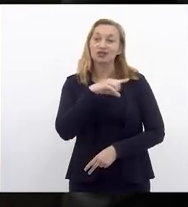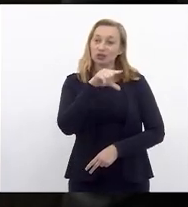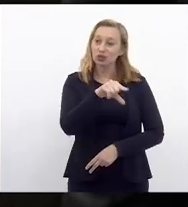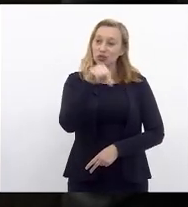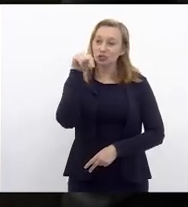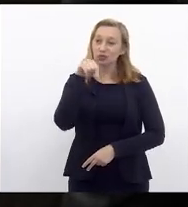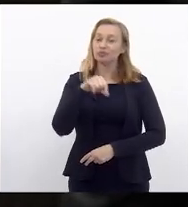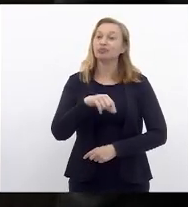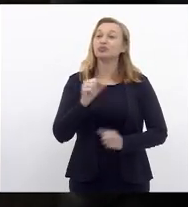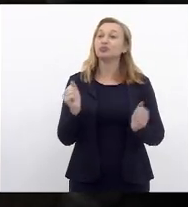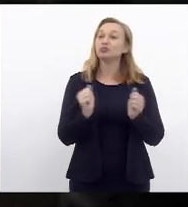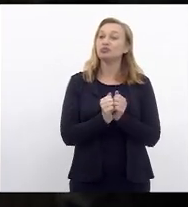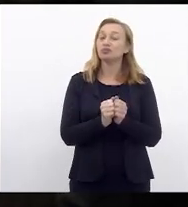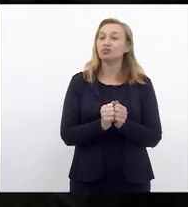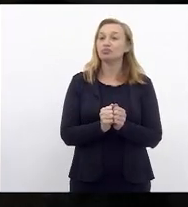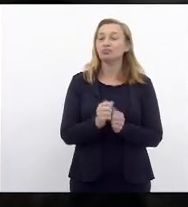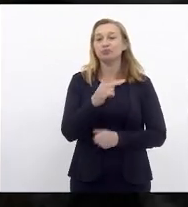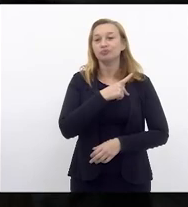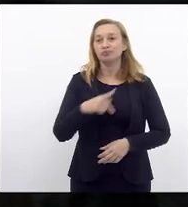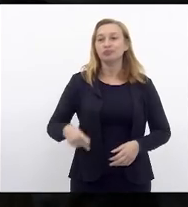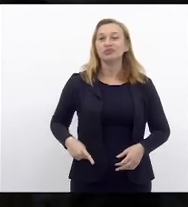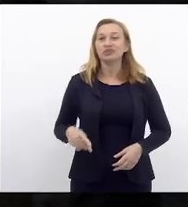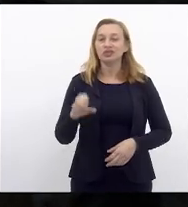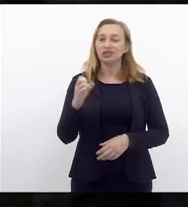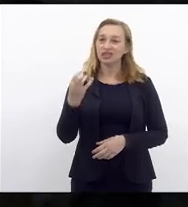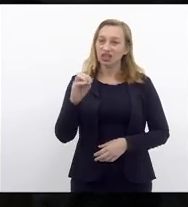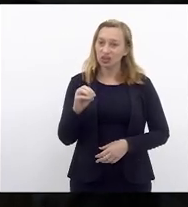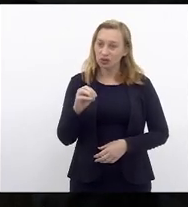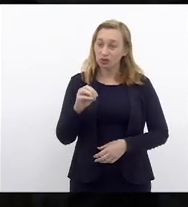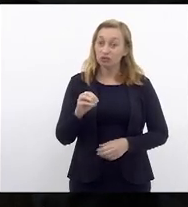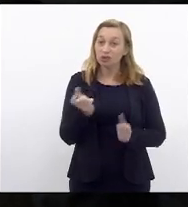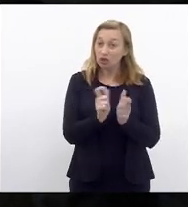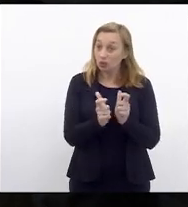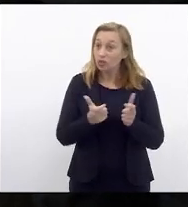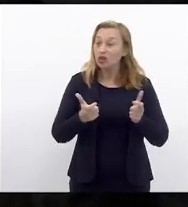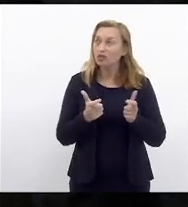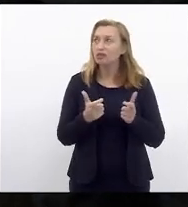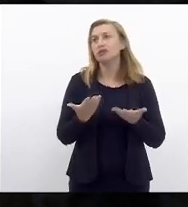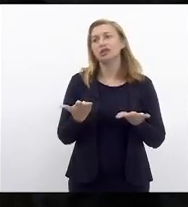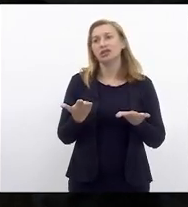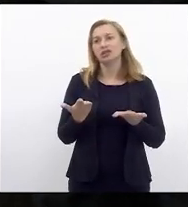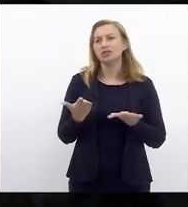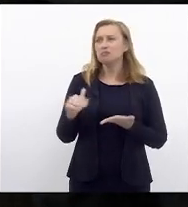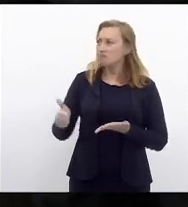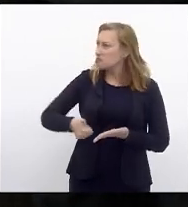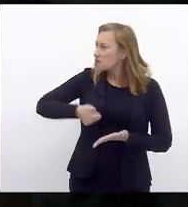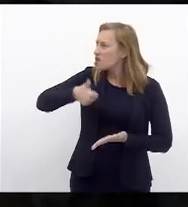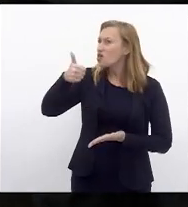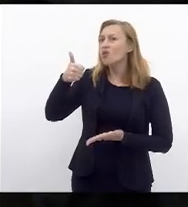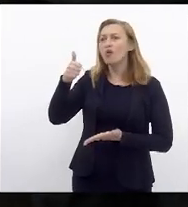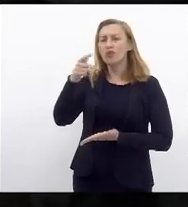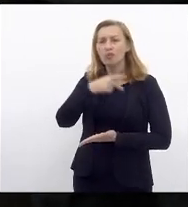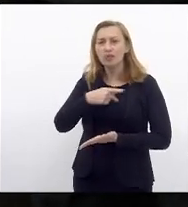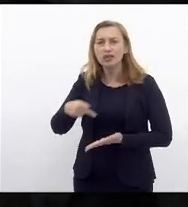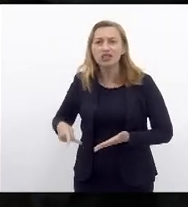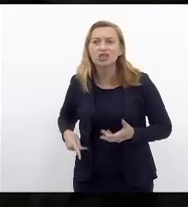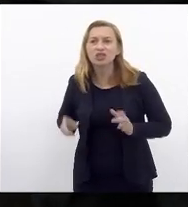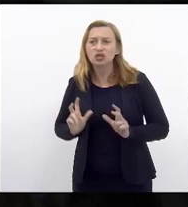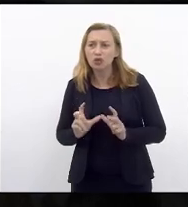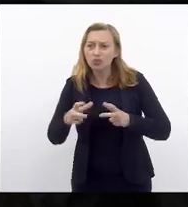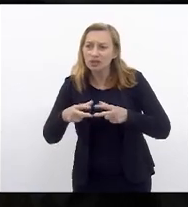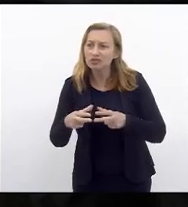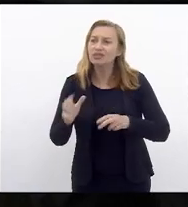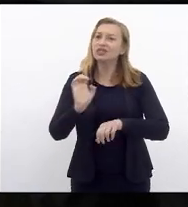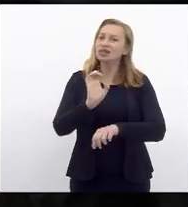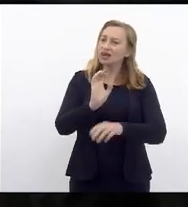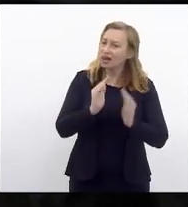sabatinados, junto com o presidente Sérgio Fernandes, que é um grande, aliás, um dos melhores presidentes de comissões desta